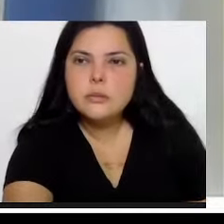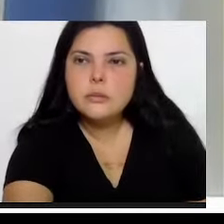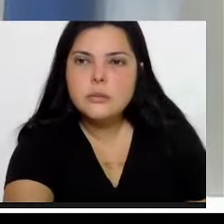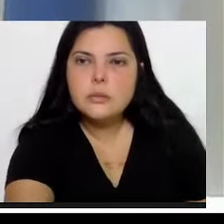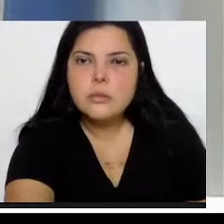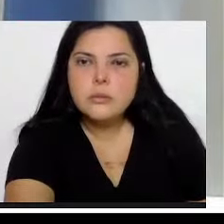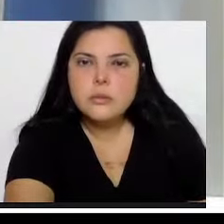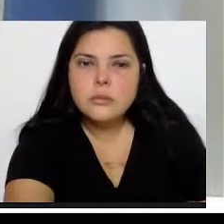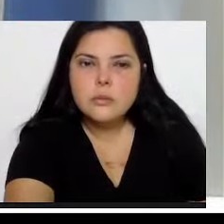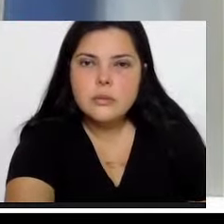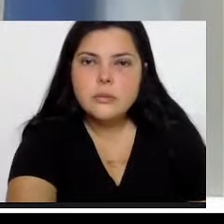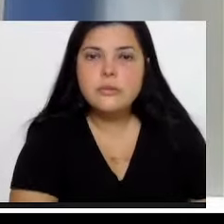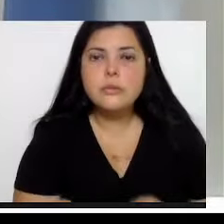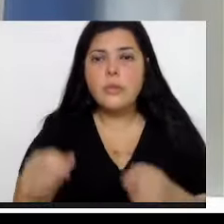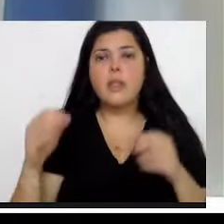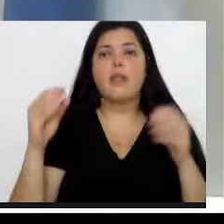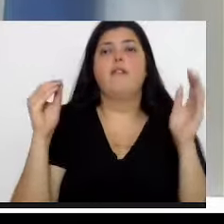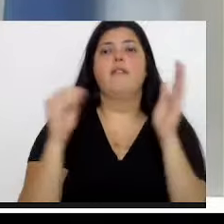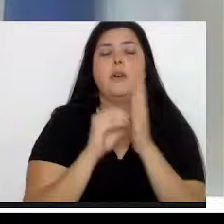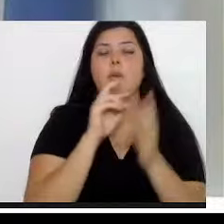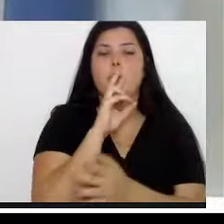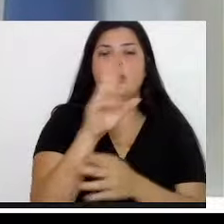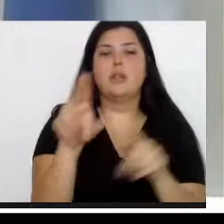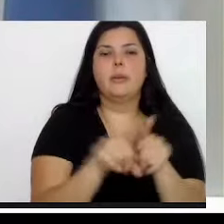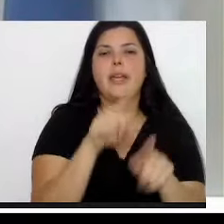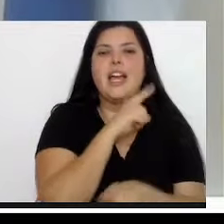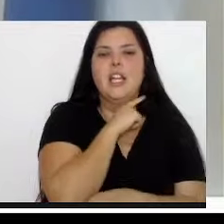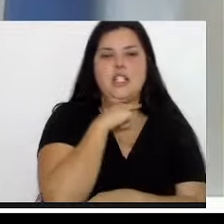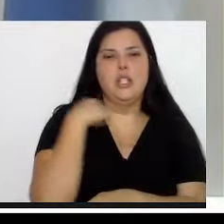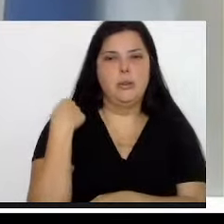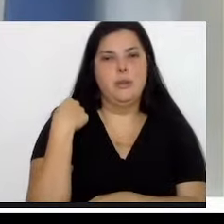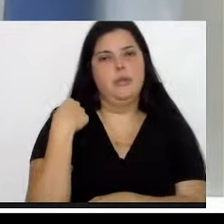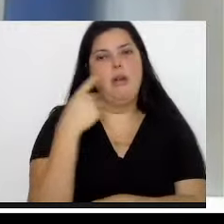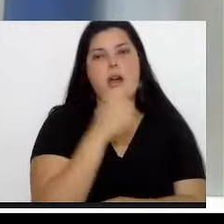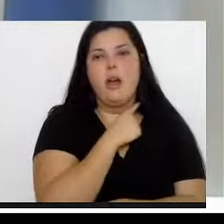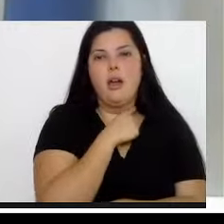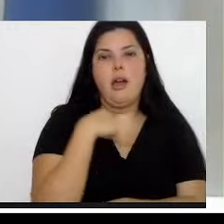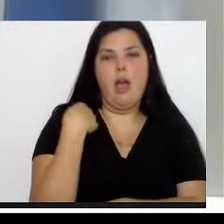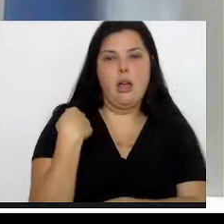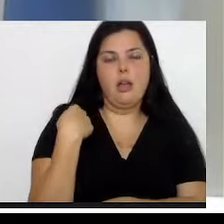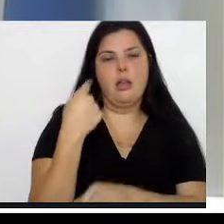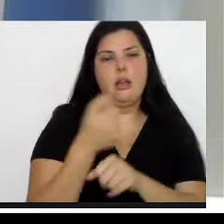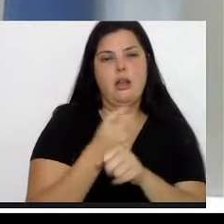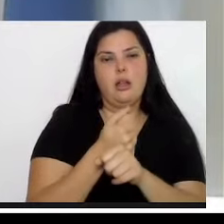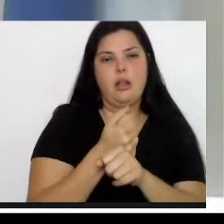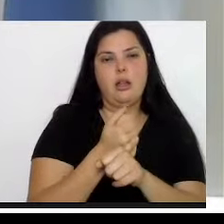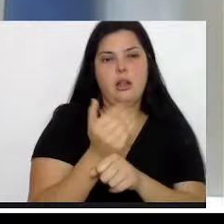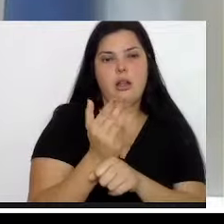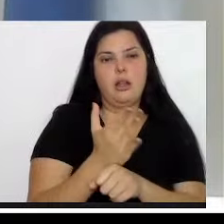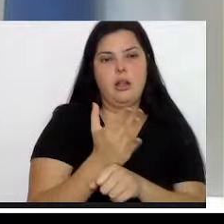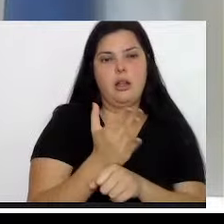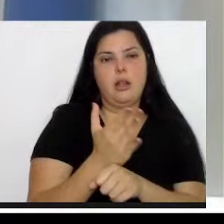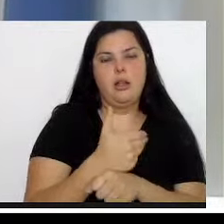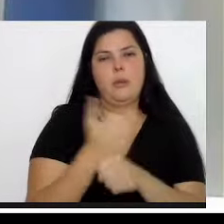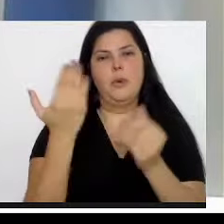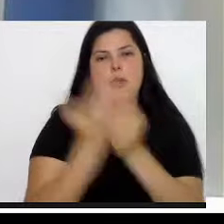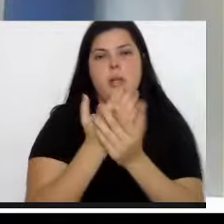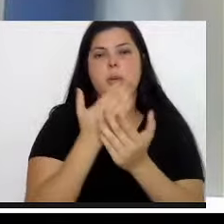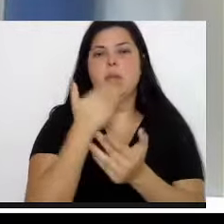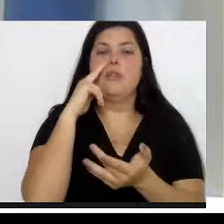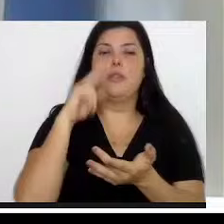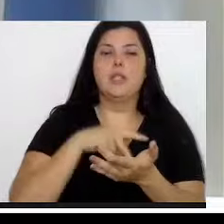E falta proclamar o resultado, que é o adiamento, né? O adiamento do processo a pedido de vista da presidência.